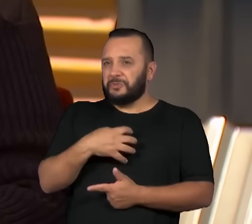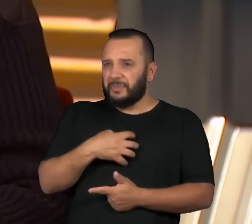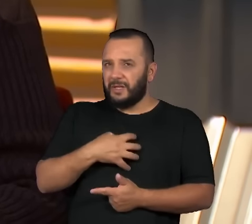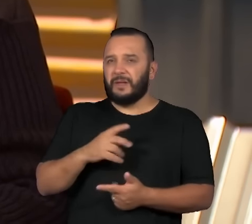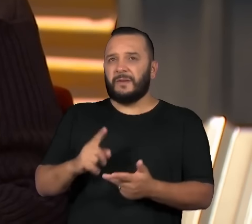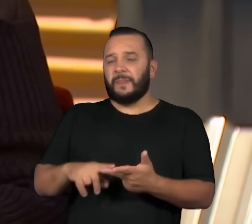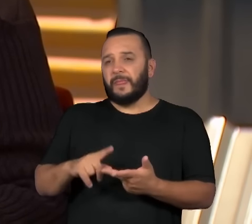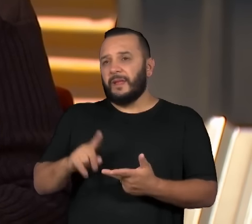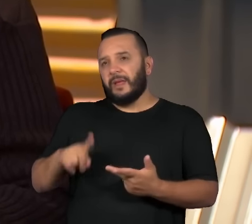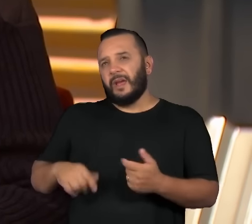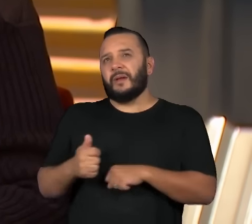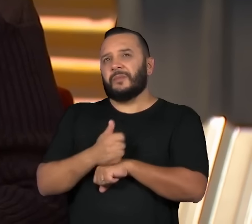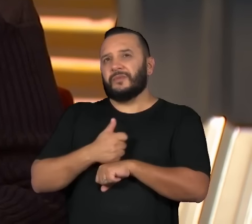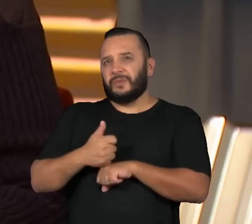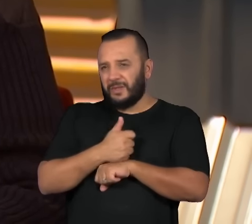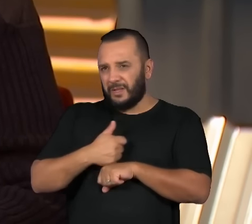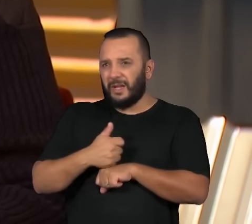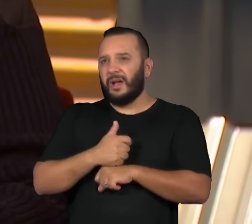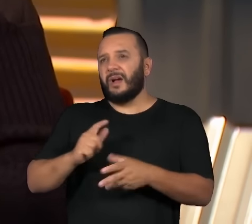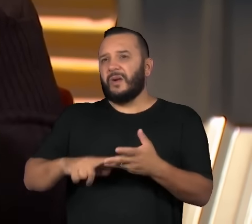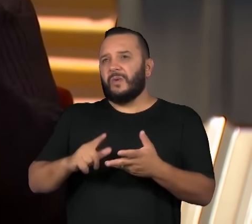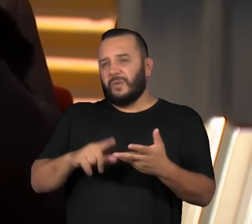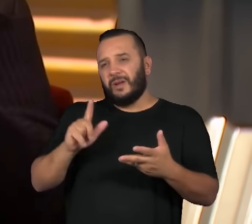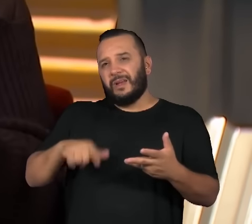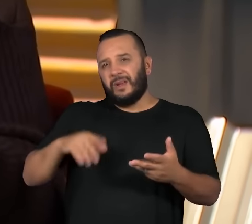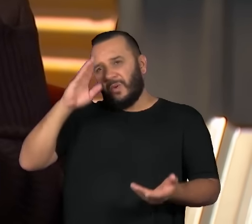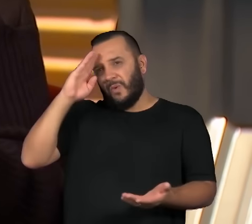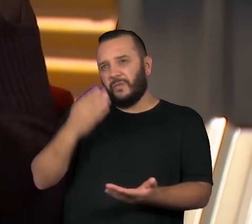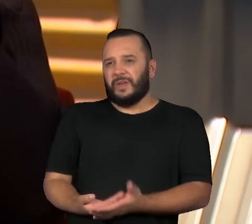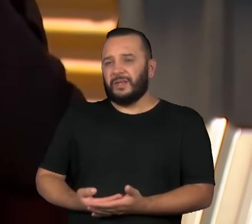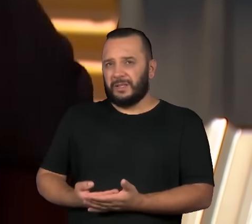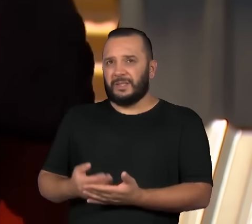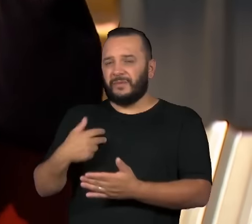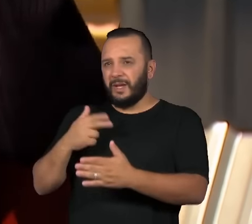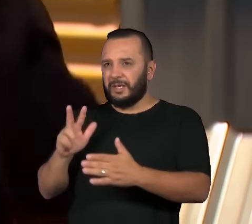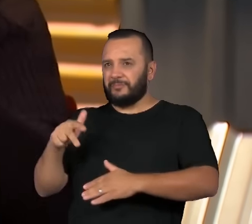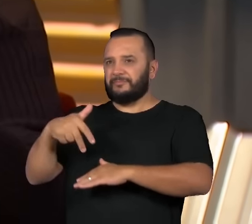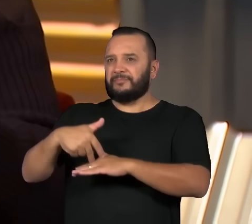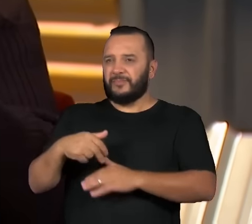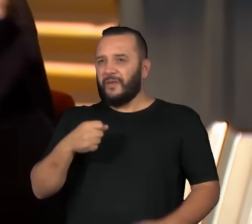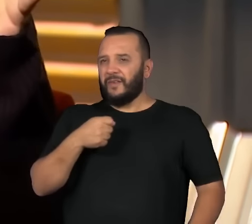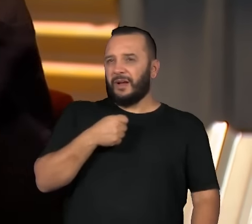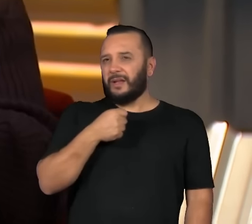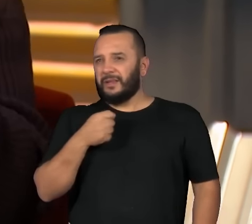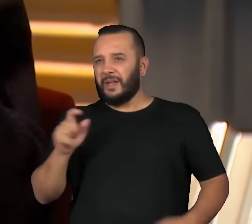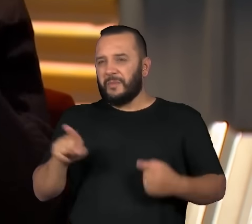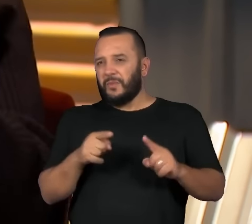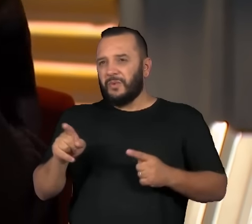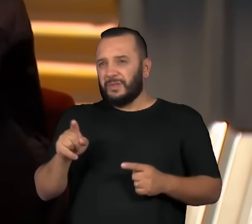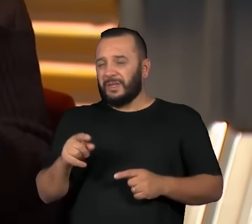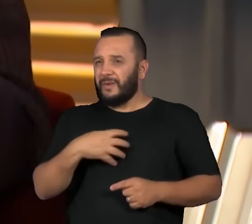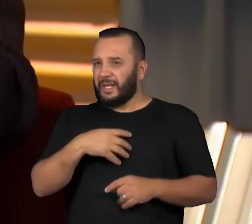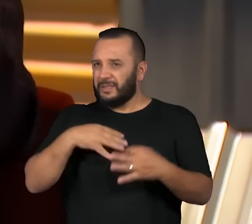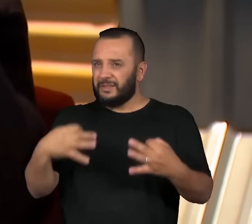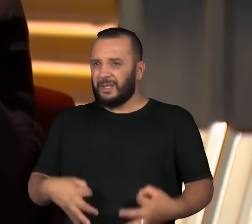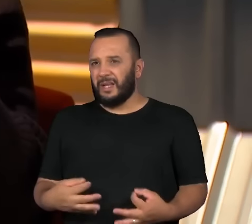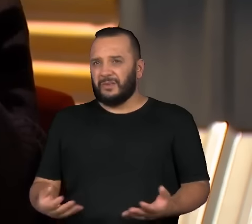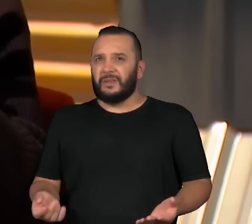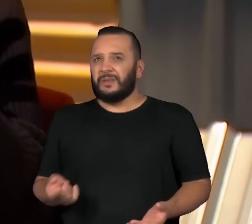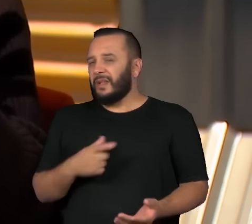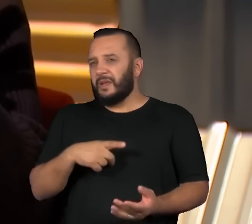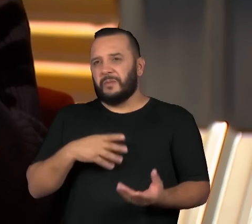um lance profissional, com um lance de confiança, né? Vai estar no palco, vai cantar aquela música, vai fazer o negócio direito, enfim, tem um monte